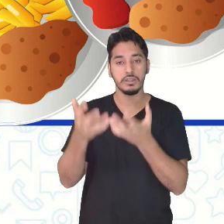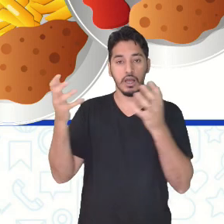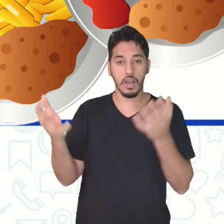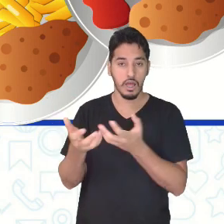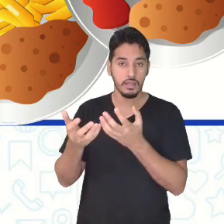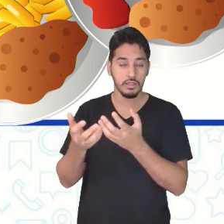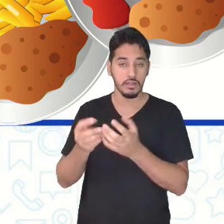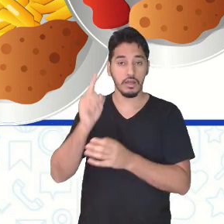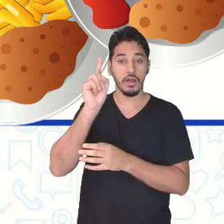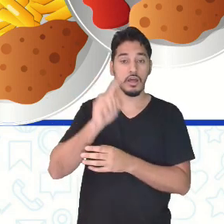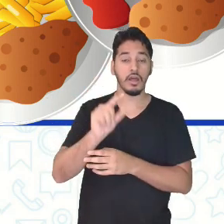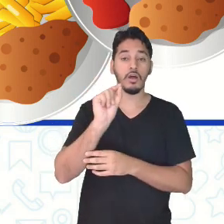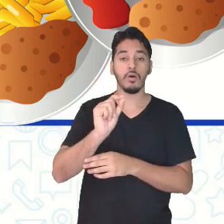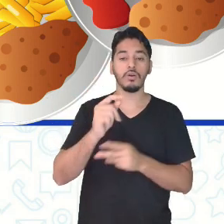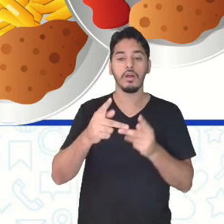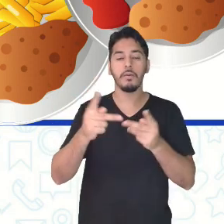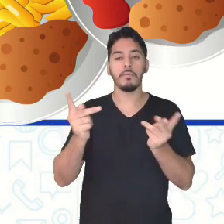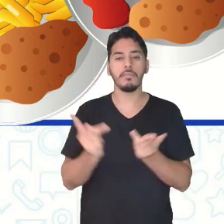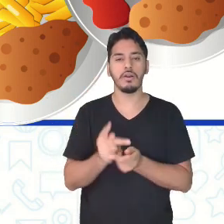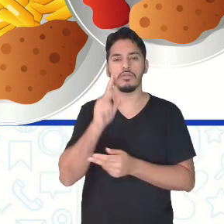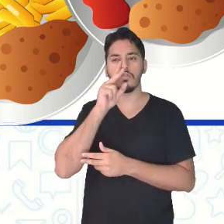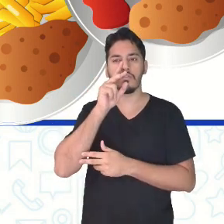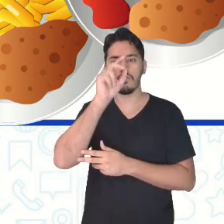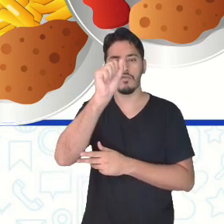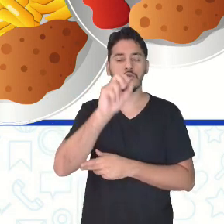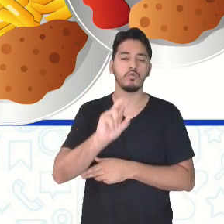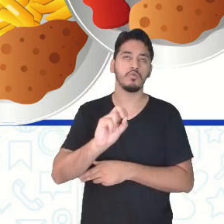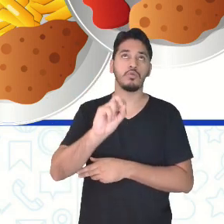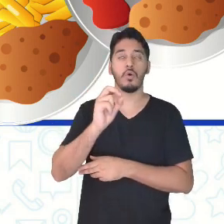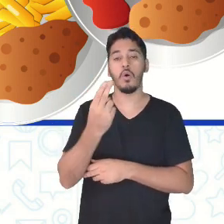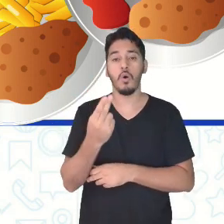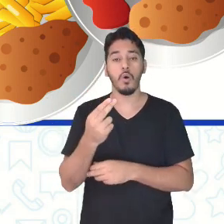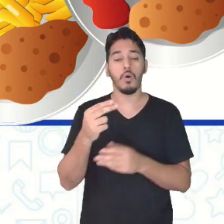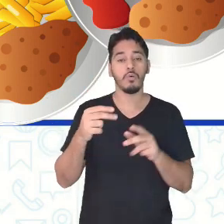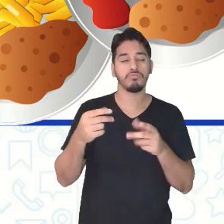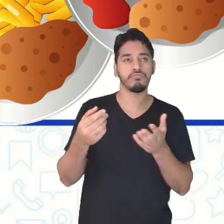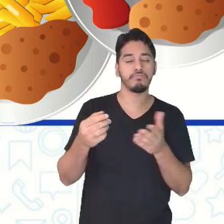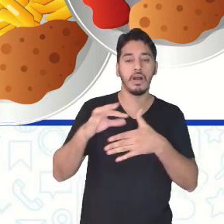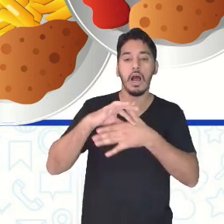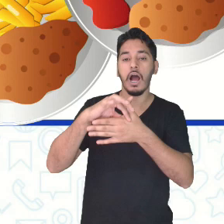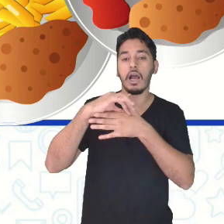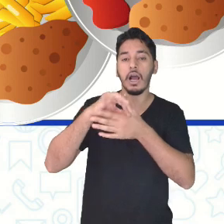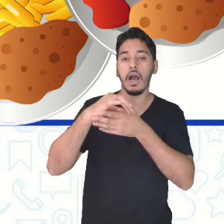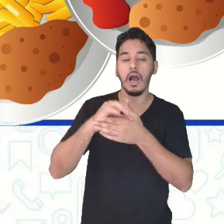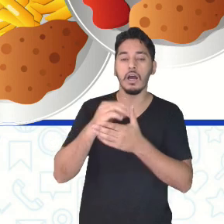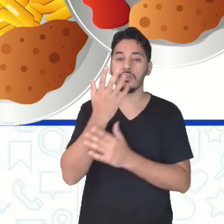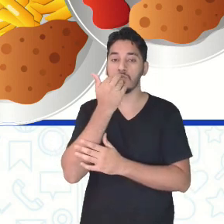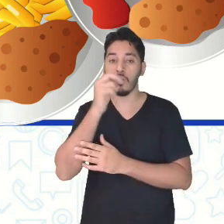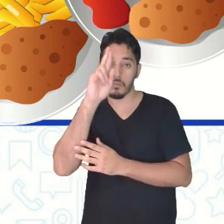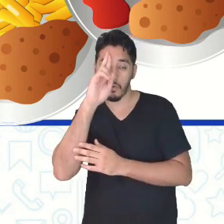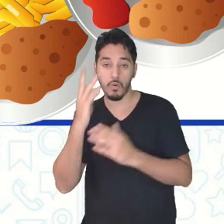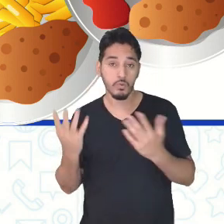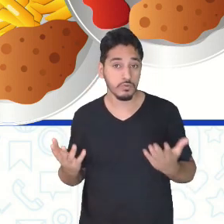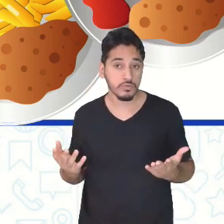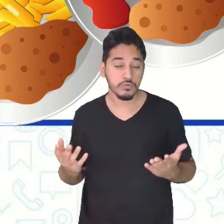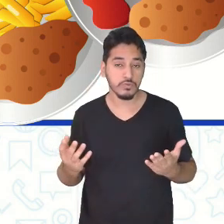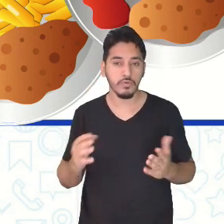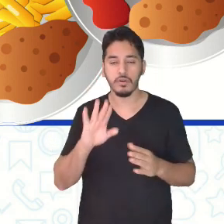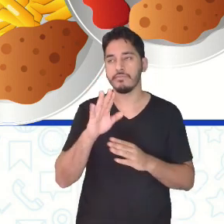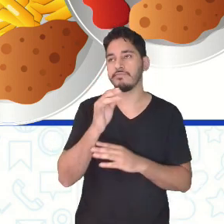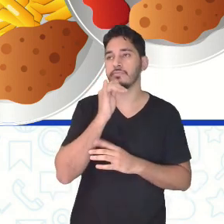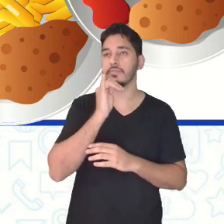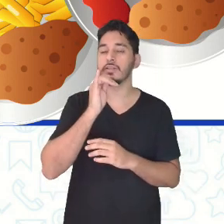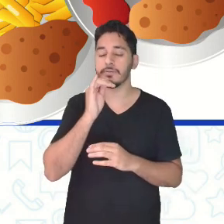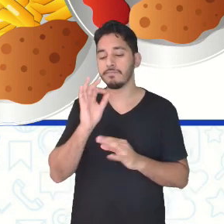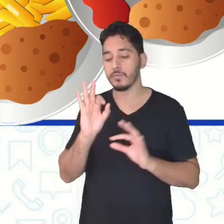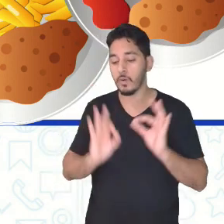É identificada como prato forte, ou a carne que serve no almoço e no jantar. Então, às vezes a gente diz assim, estou preparando